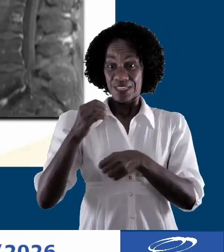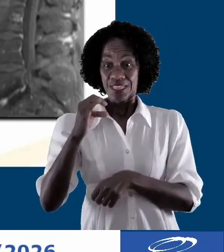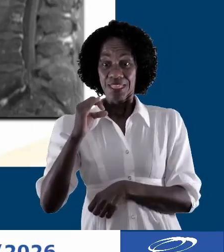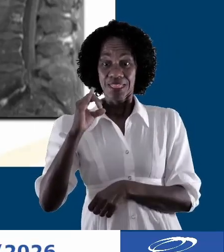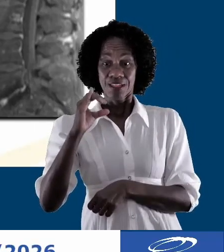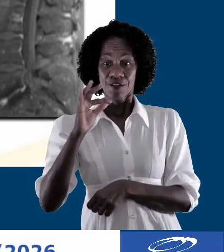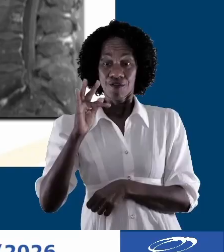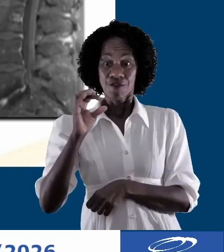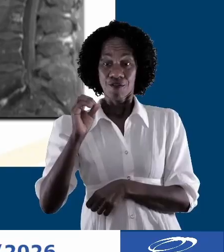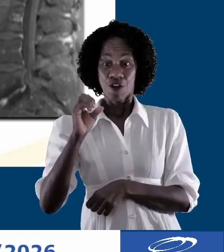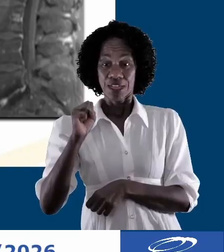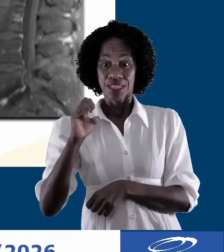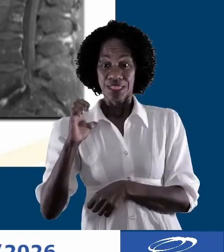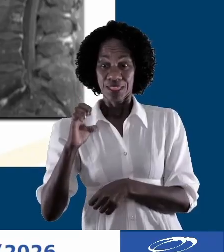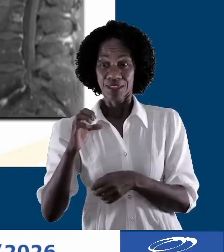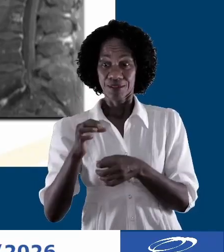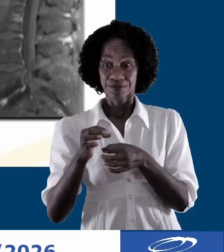bastante